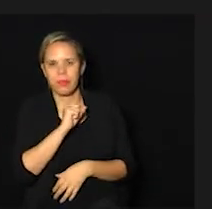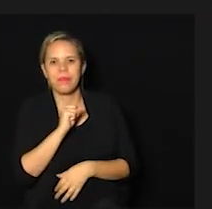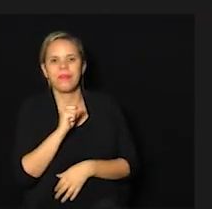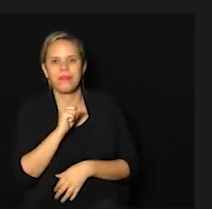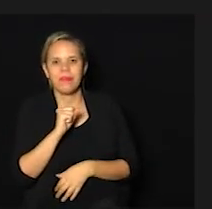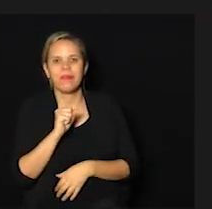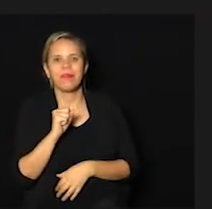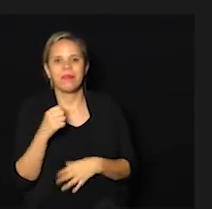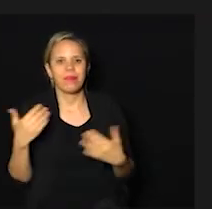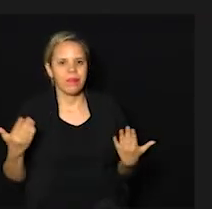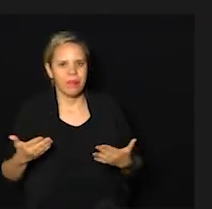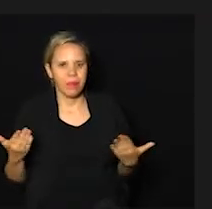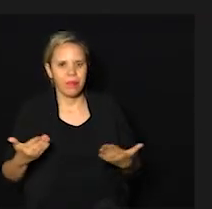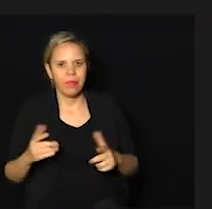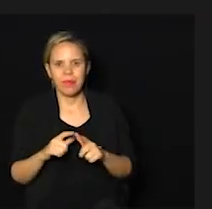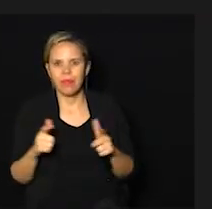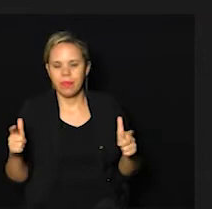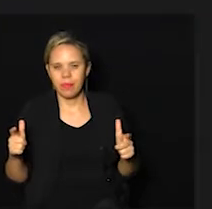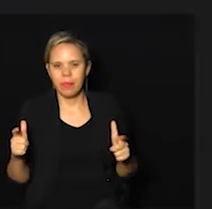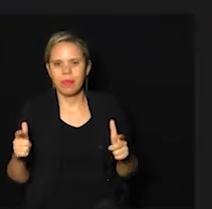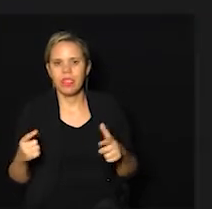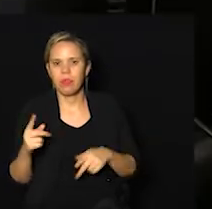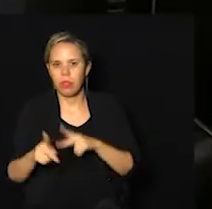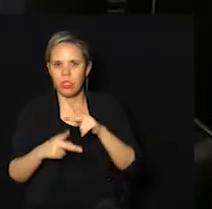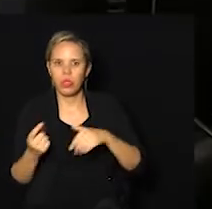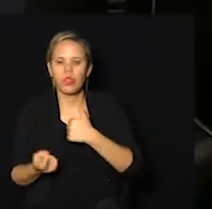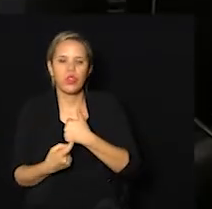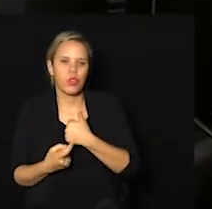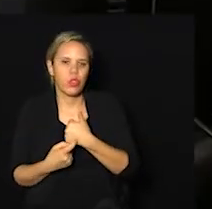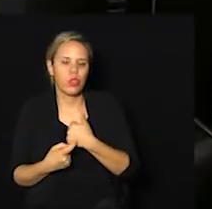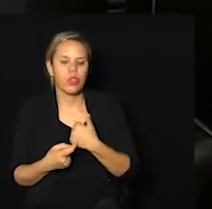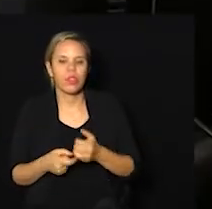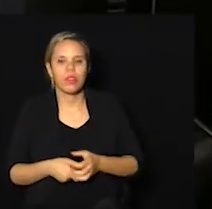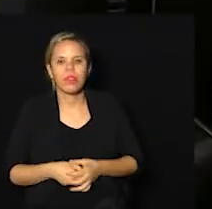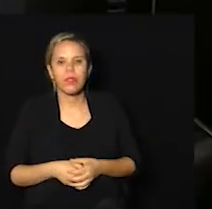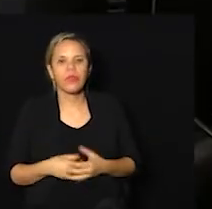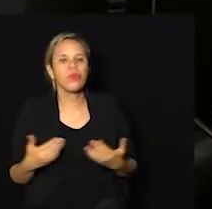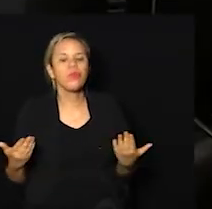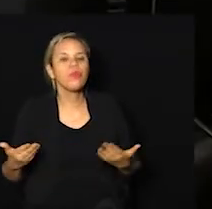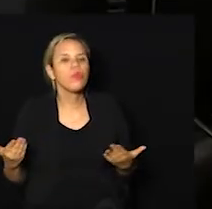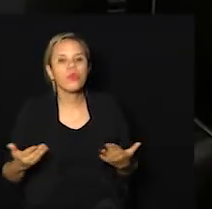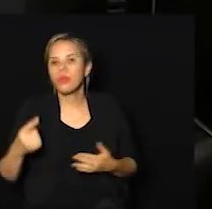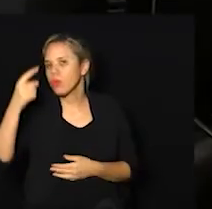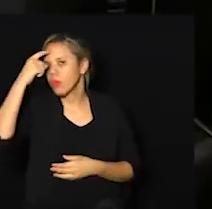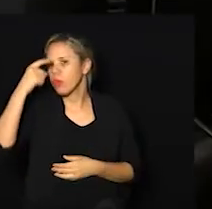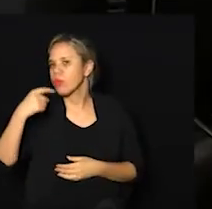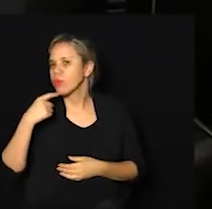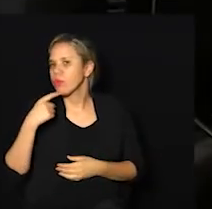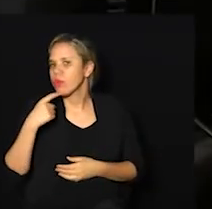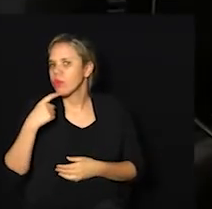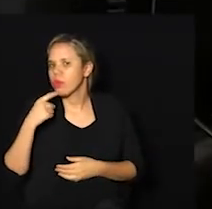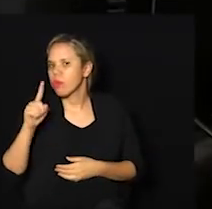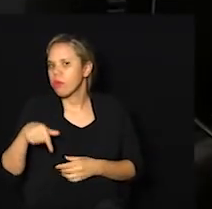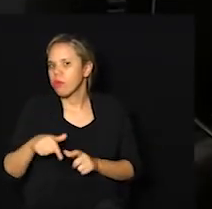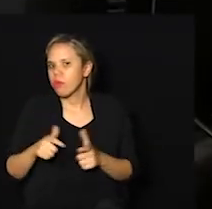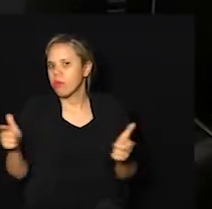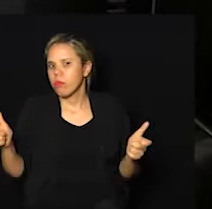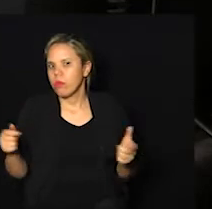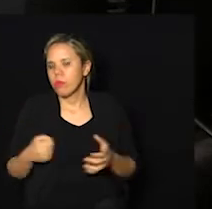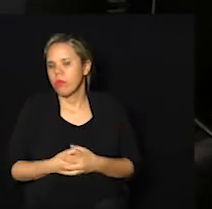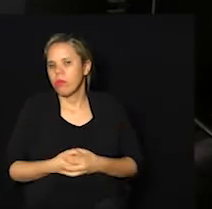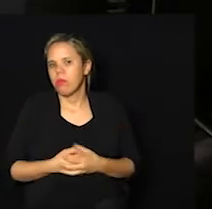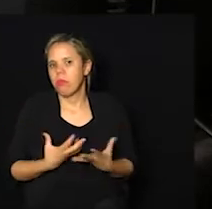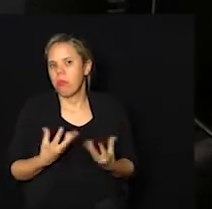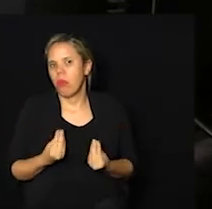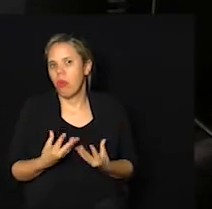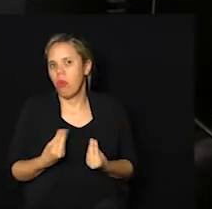rápido. E hoje a maior parte vem de seguidor. Ô Aline, e hoje o perfil, ele é bem grande, né?